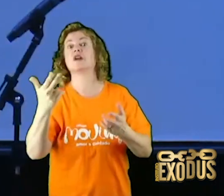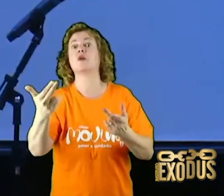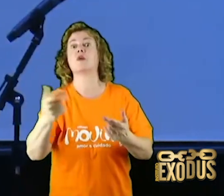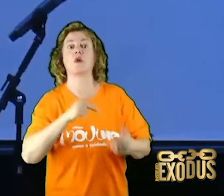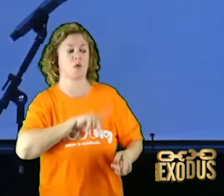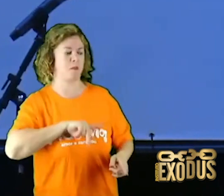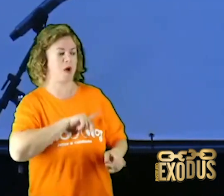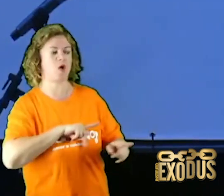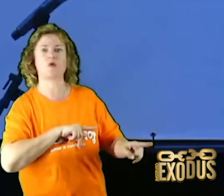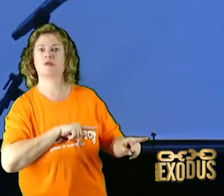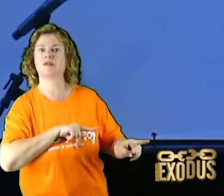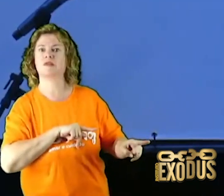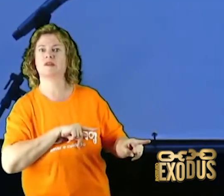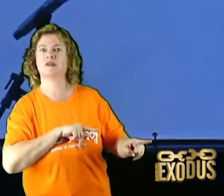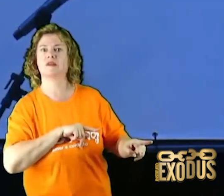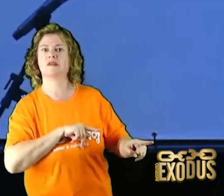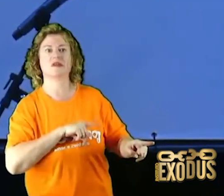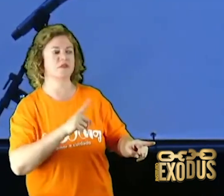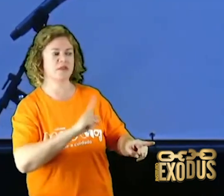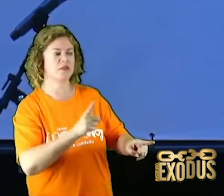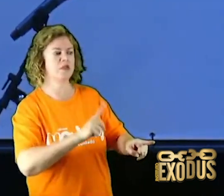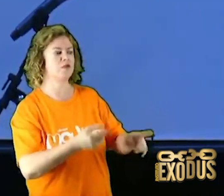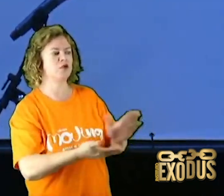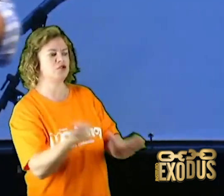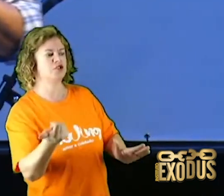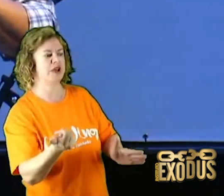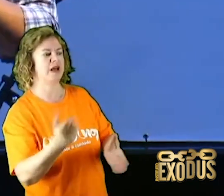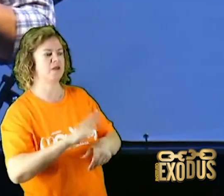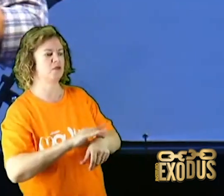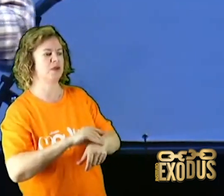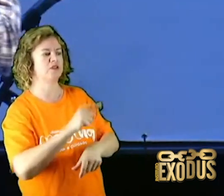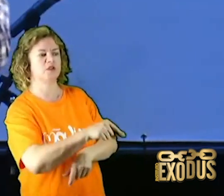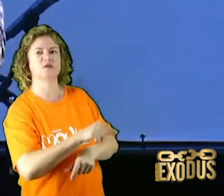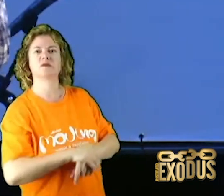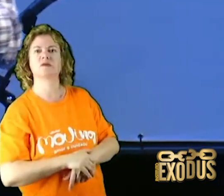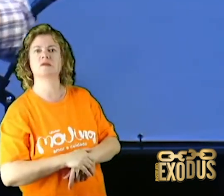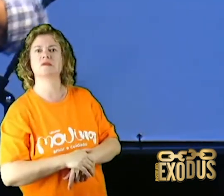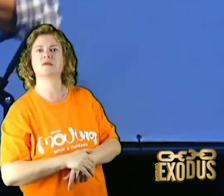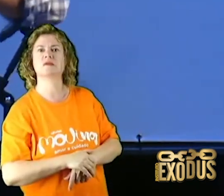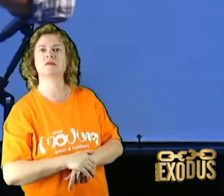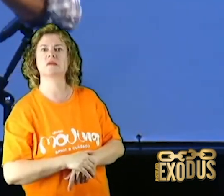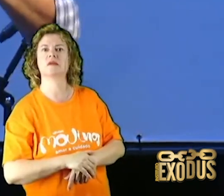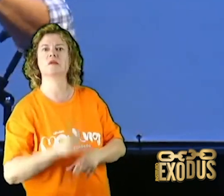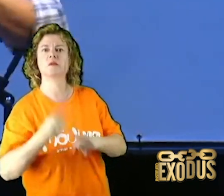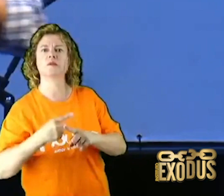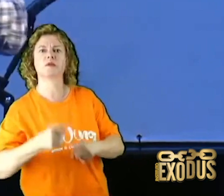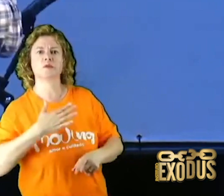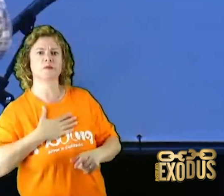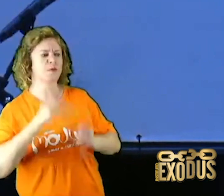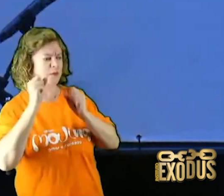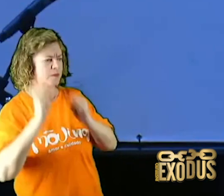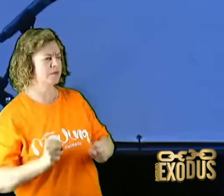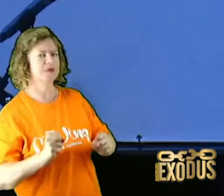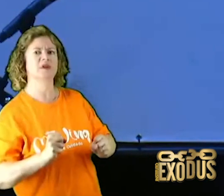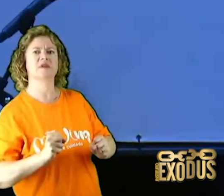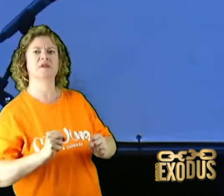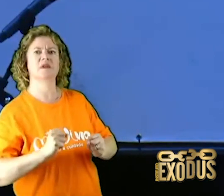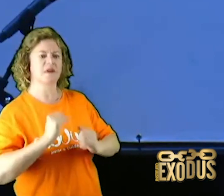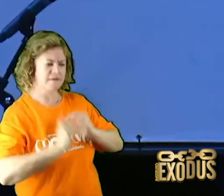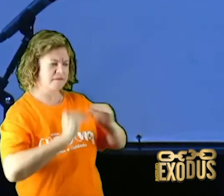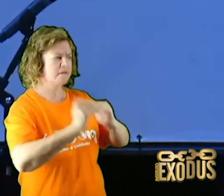poder se aperfeiçoa na sua fraqueza, para você não se exaltar diante das maravilhas que te foram reveladas no terceiro